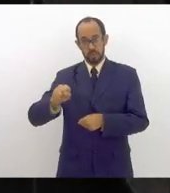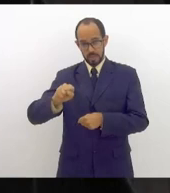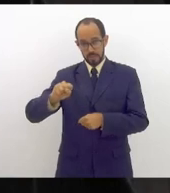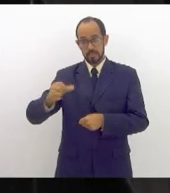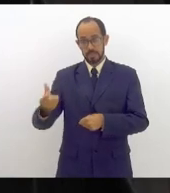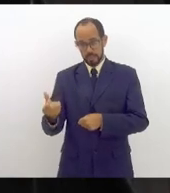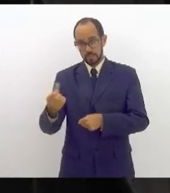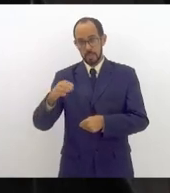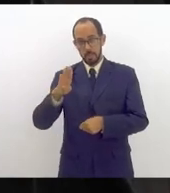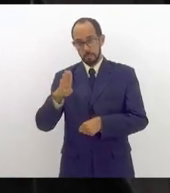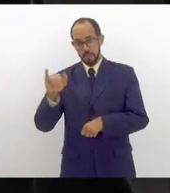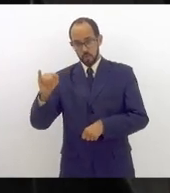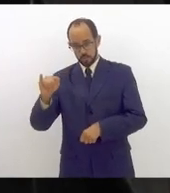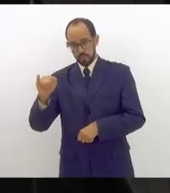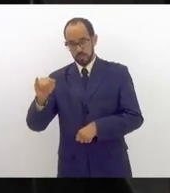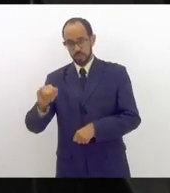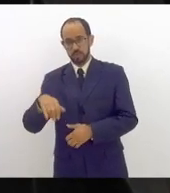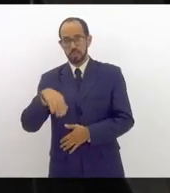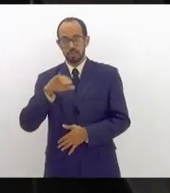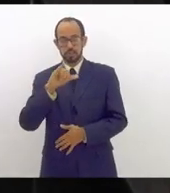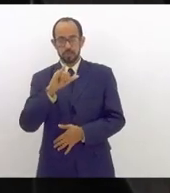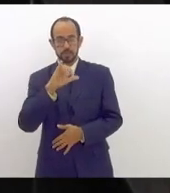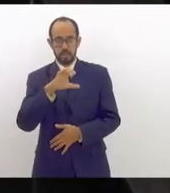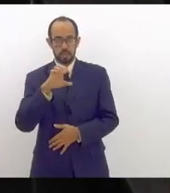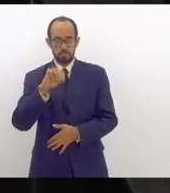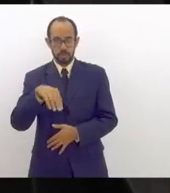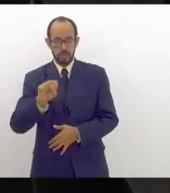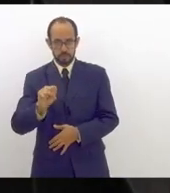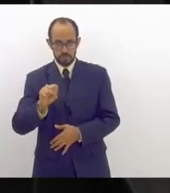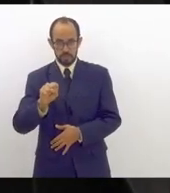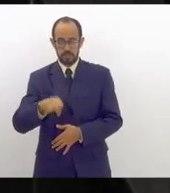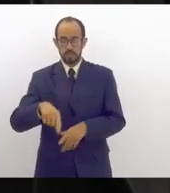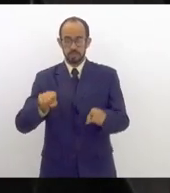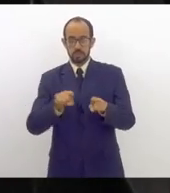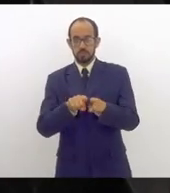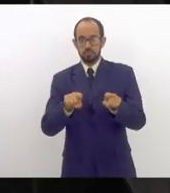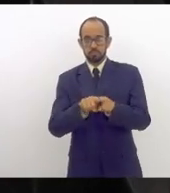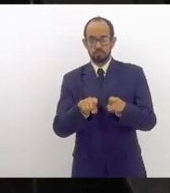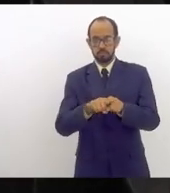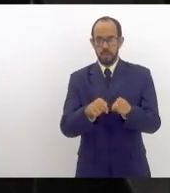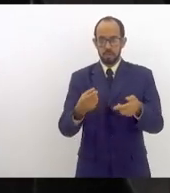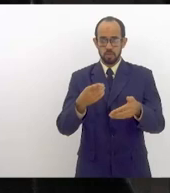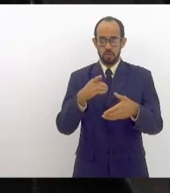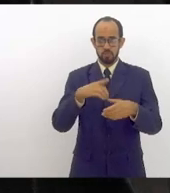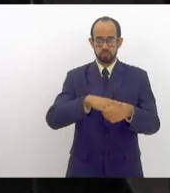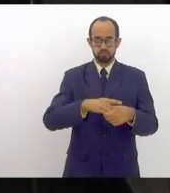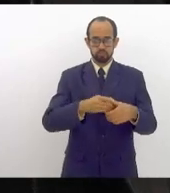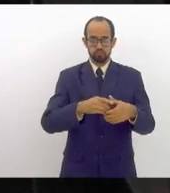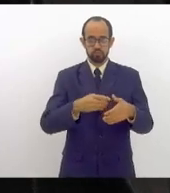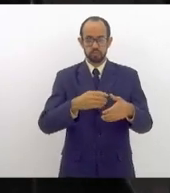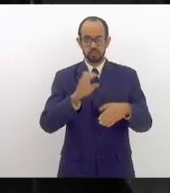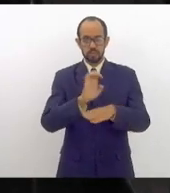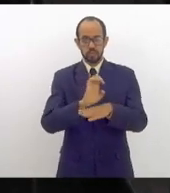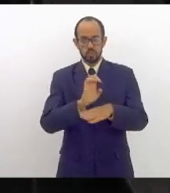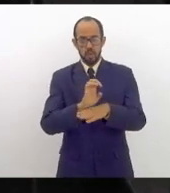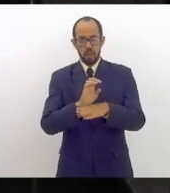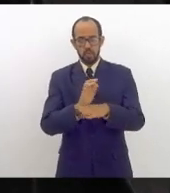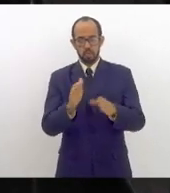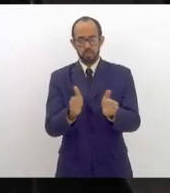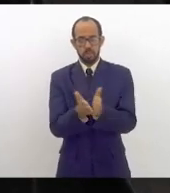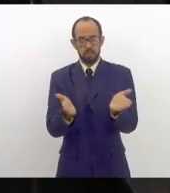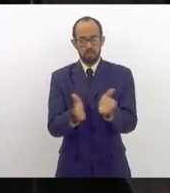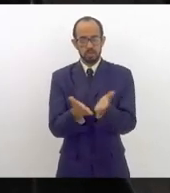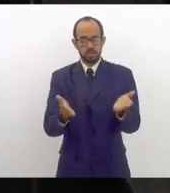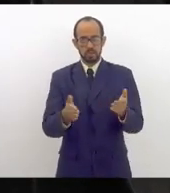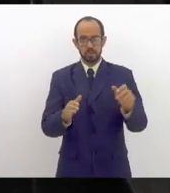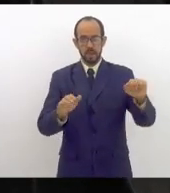bilhões em ICMS e Fundo Estadual de Combate à Pobreza entre agosto e